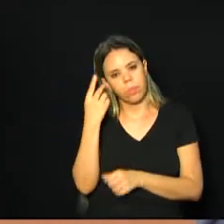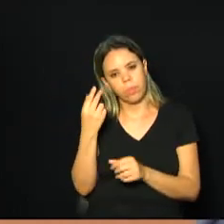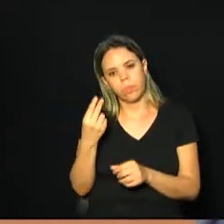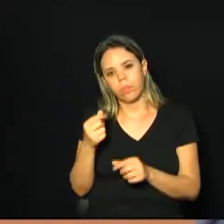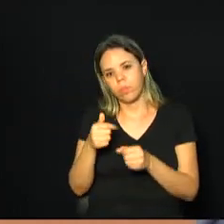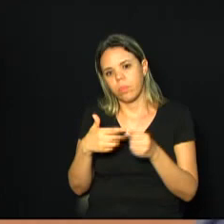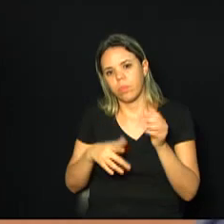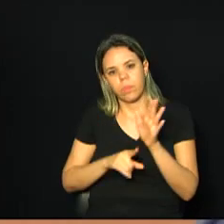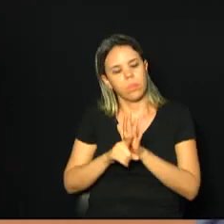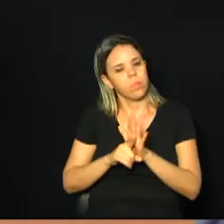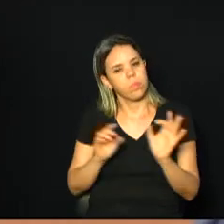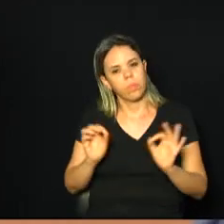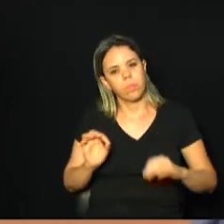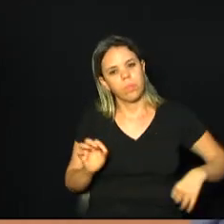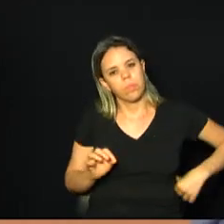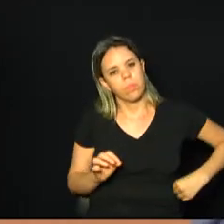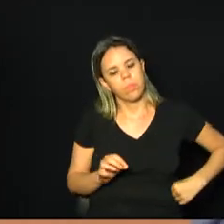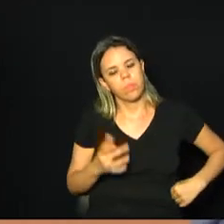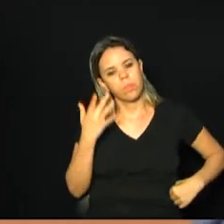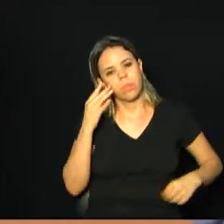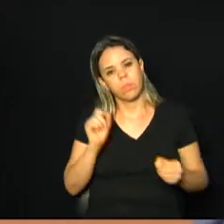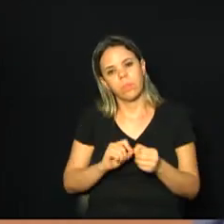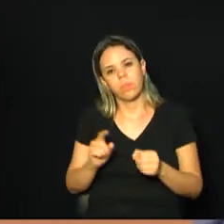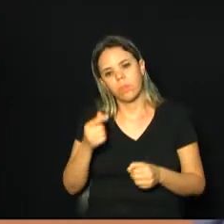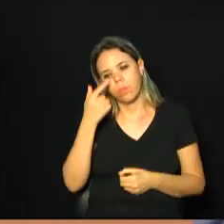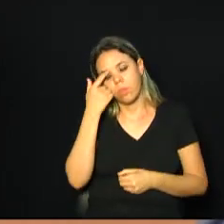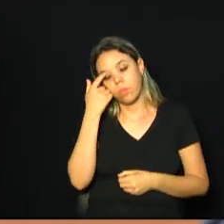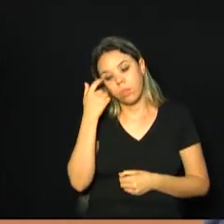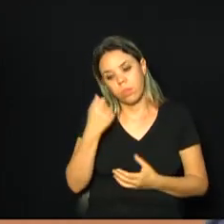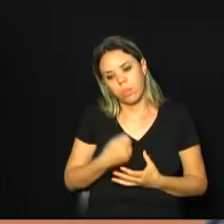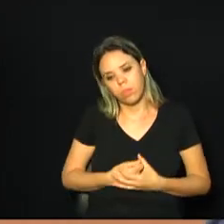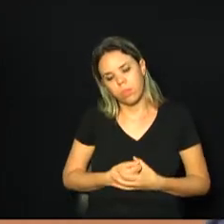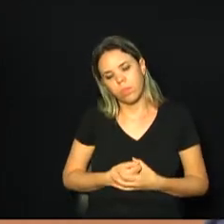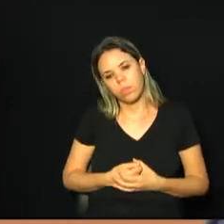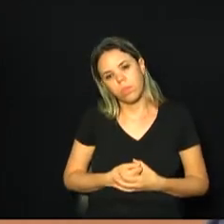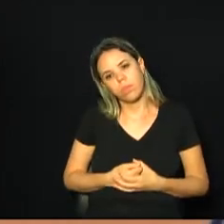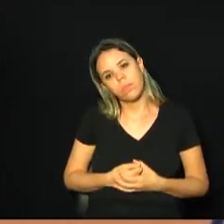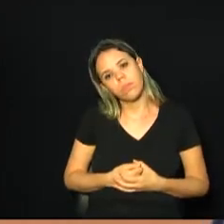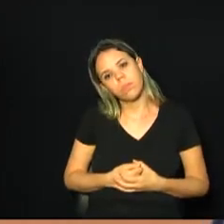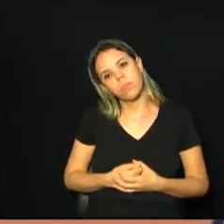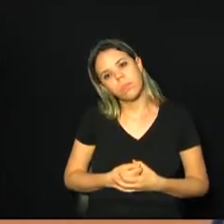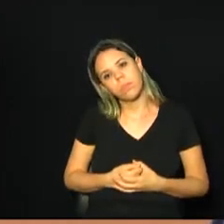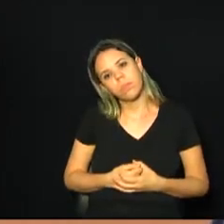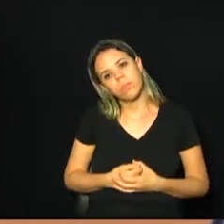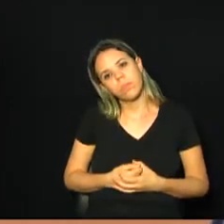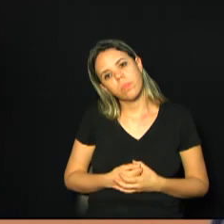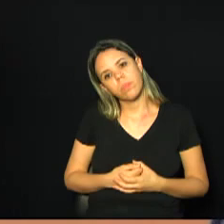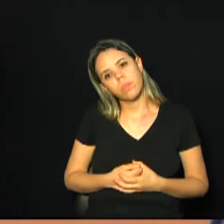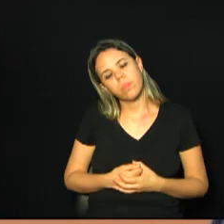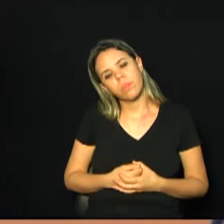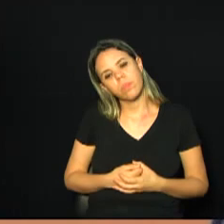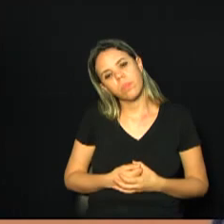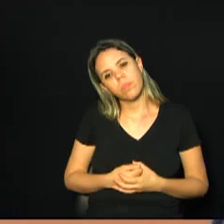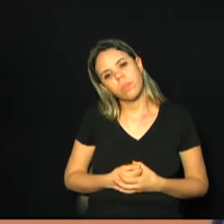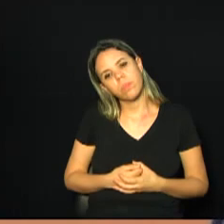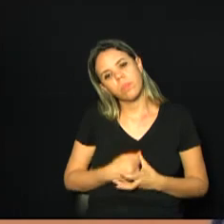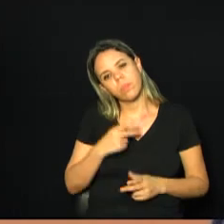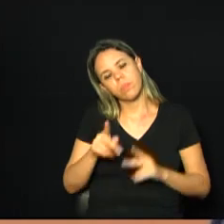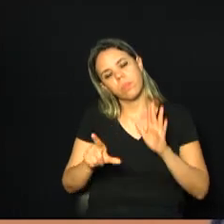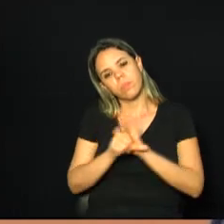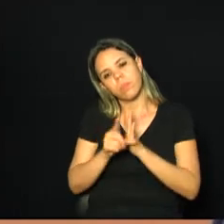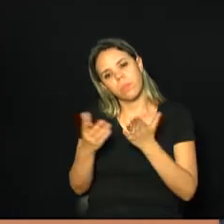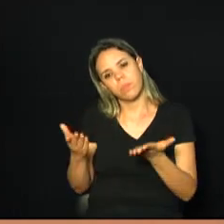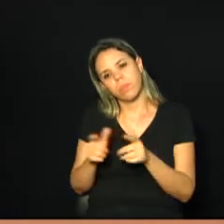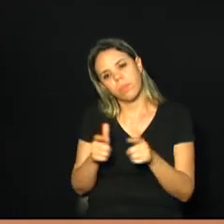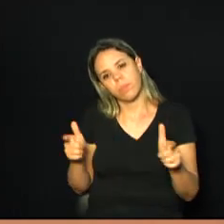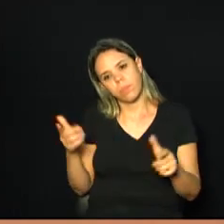Google, que não sabe fazer, a gente temos essas pessoas. E hoje, a pessoa pega uma lei dessa,